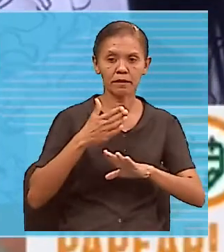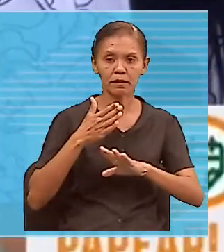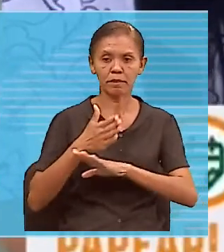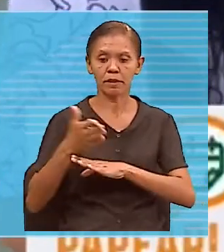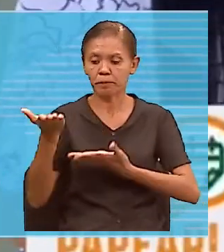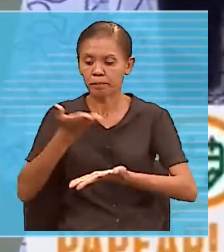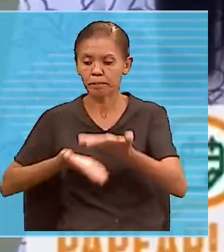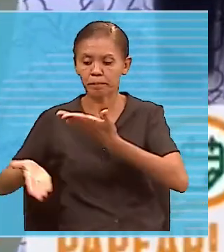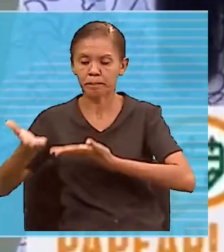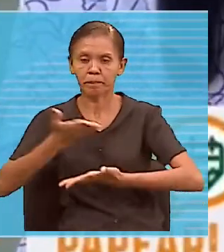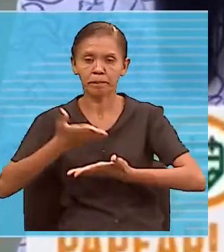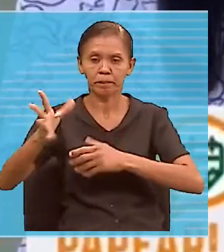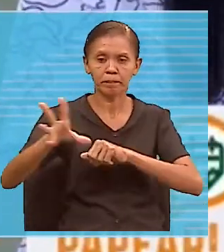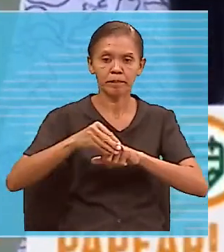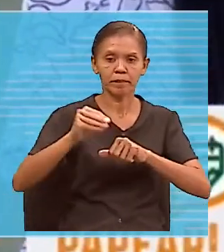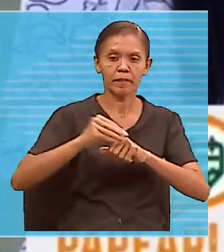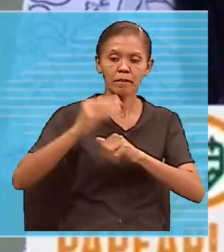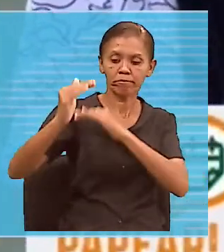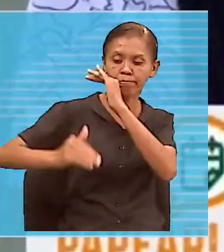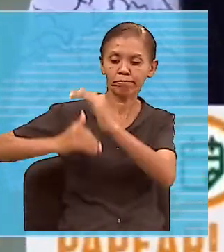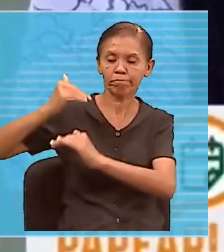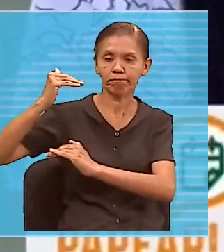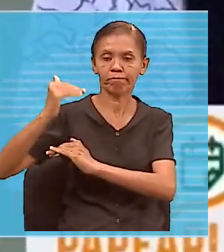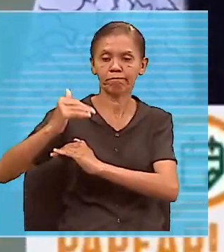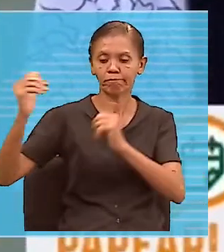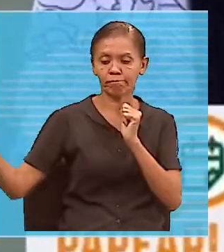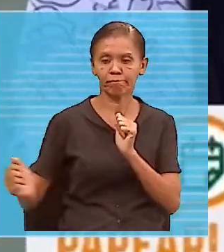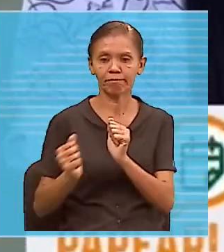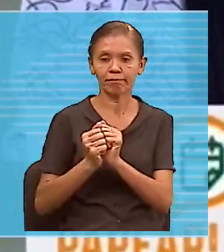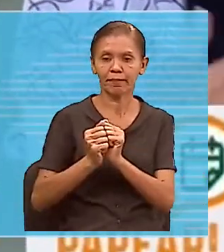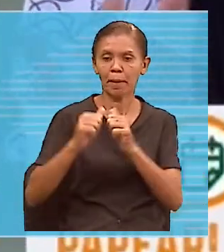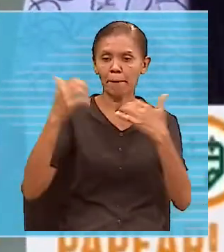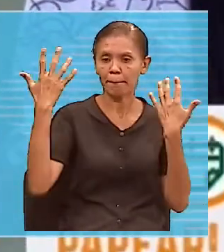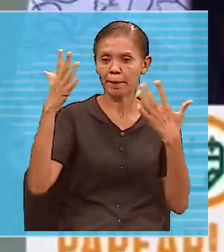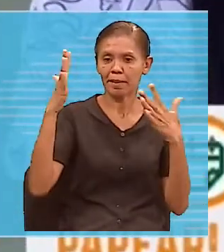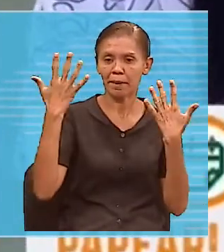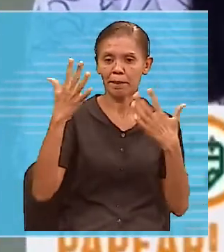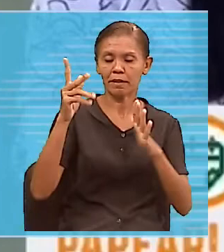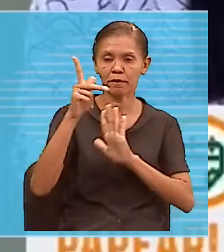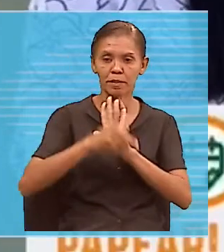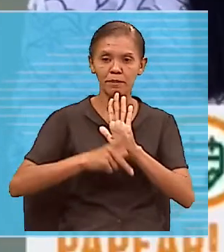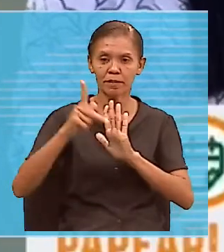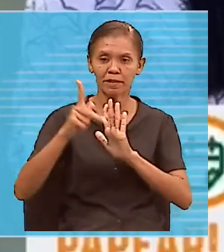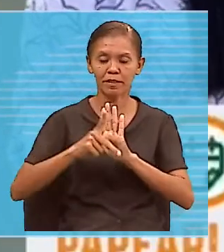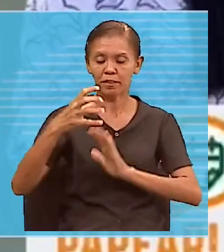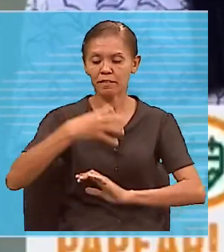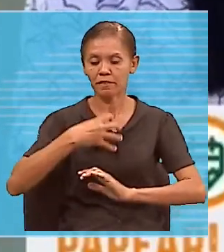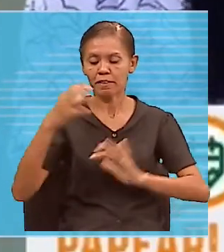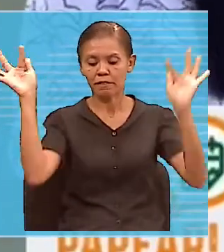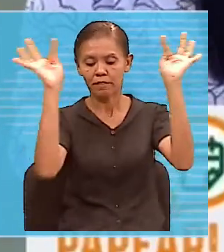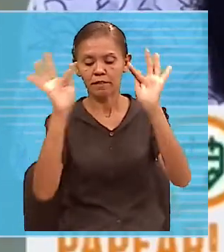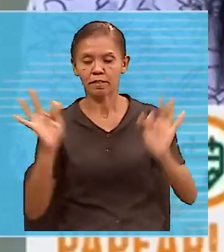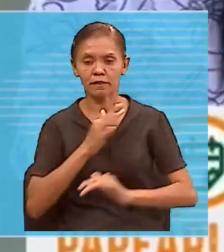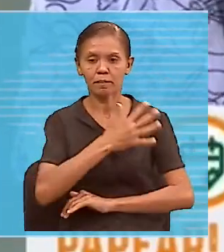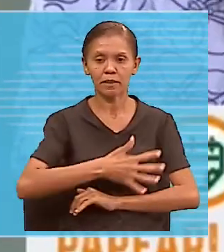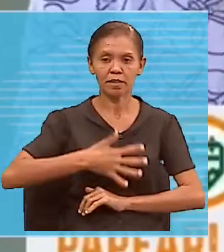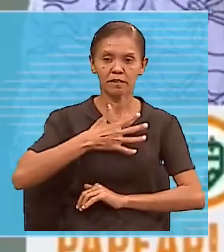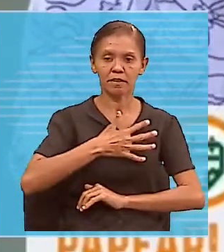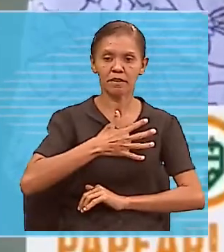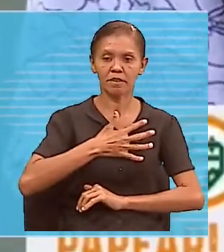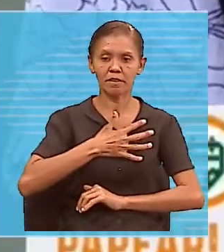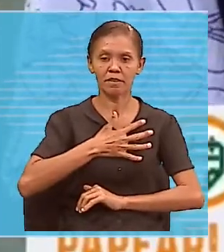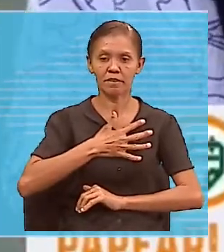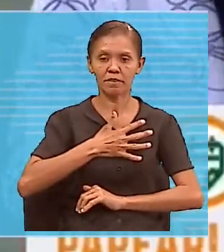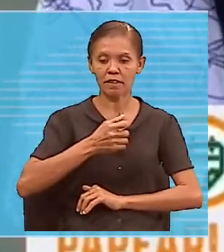pelo projeto. A gente fica muito satisfeito de estar vindo aqui no Raldir e receber depoimentos maravilhosos. Prazer é todo nosso.